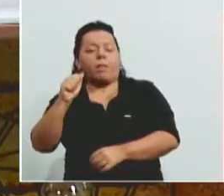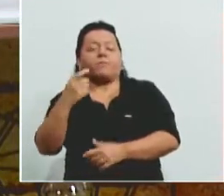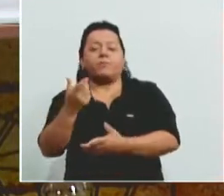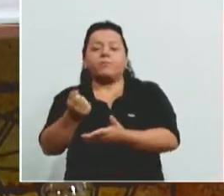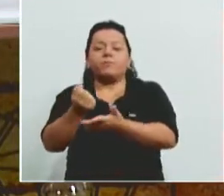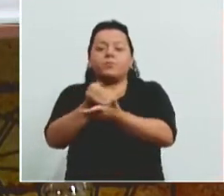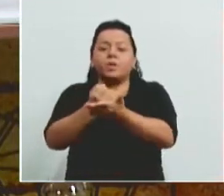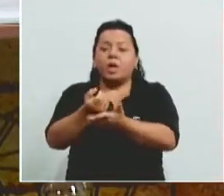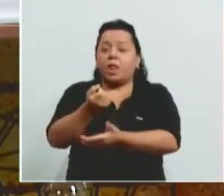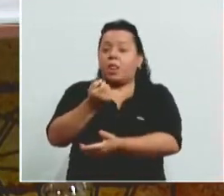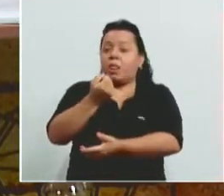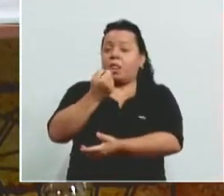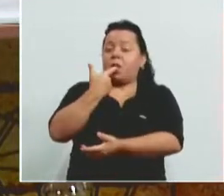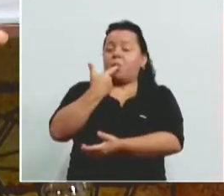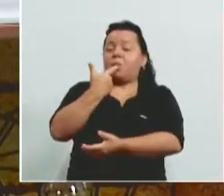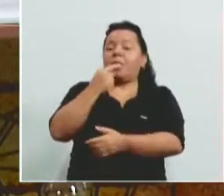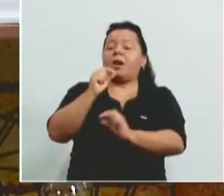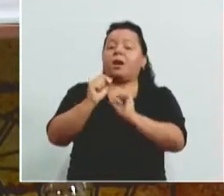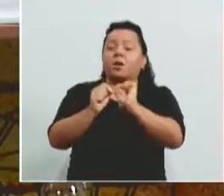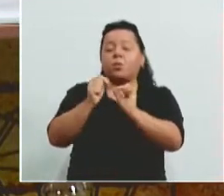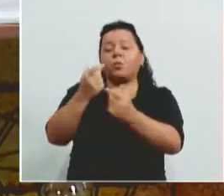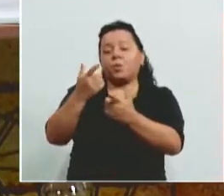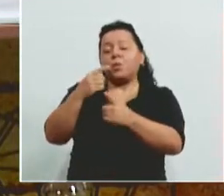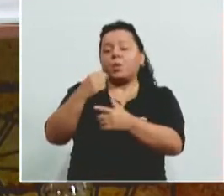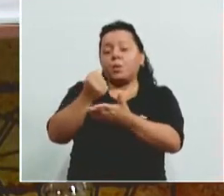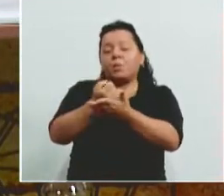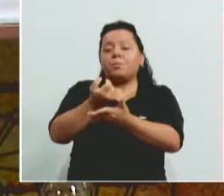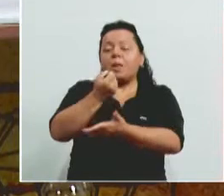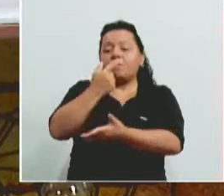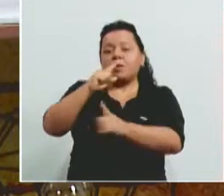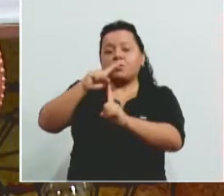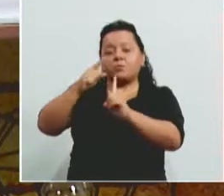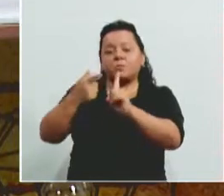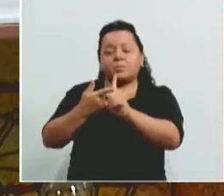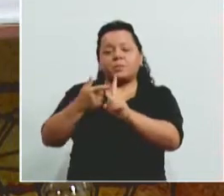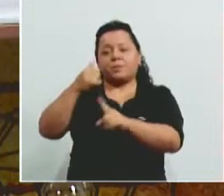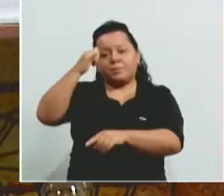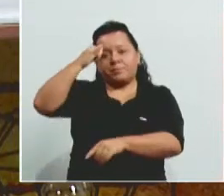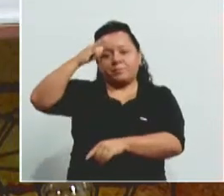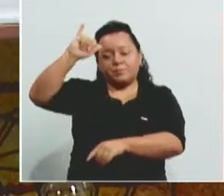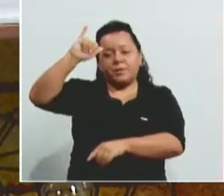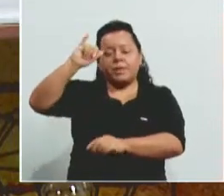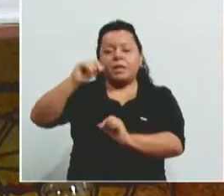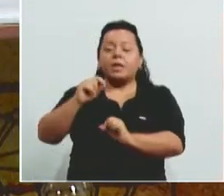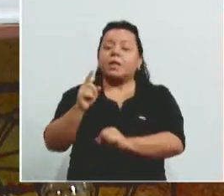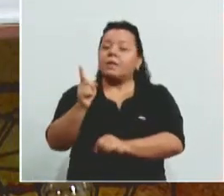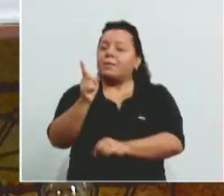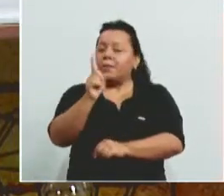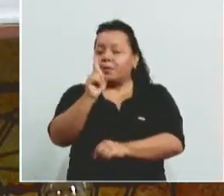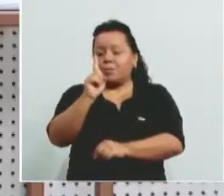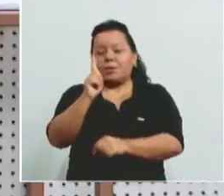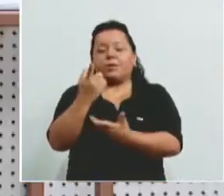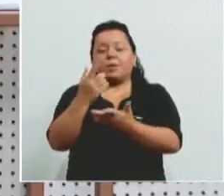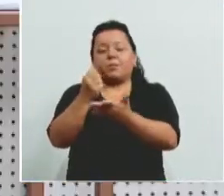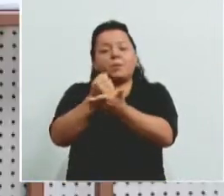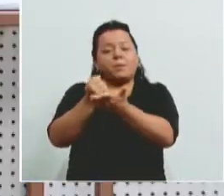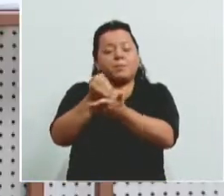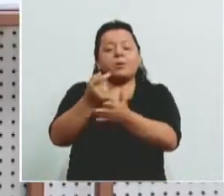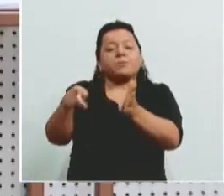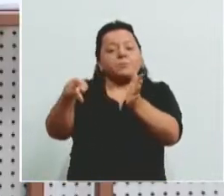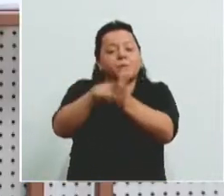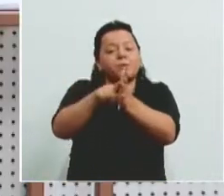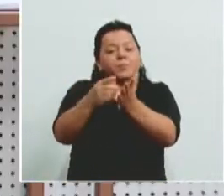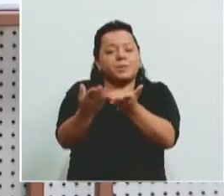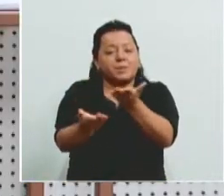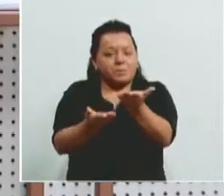Pode estar camuflando a sua endometriose. Não é uma medicação para tratamento de endometriose. Acnes ou